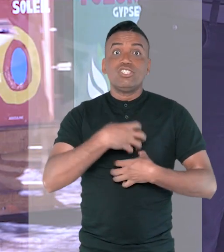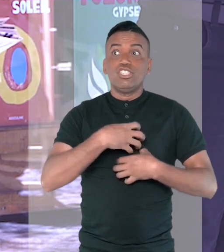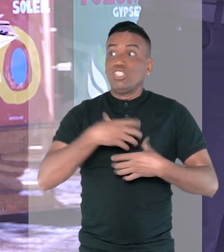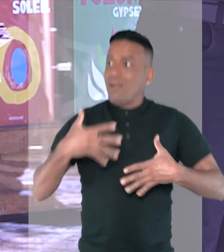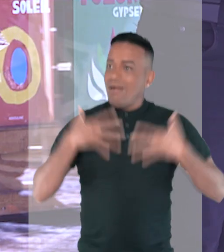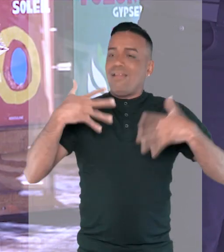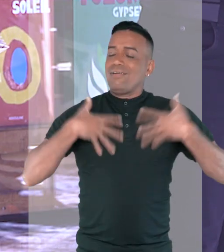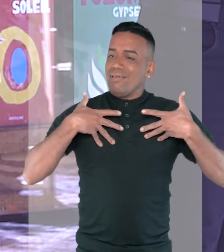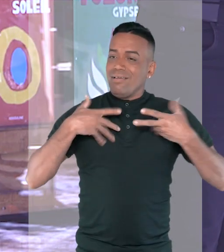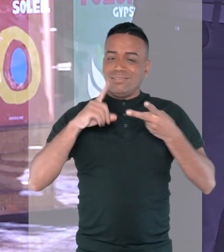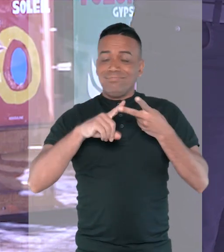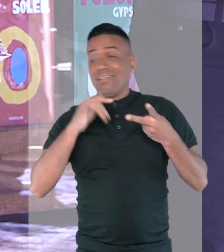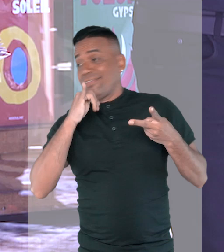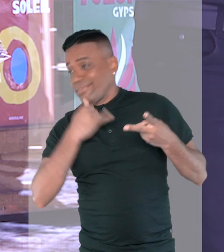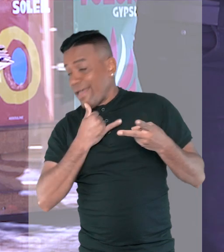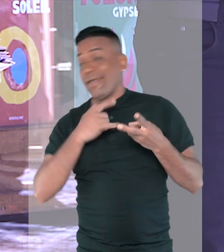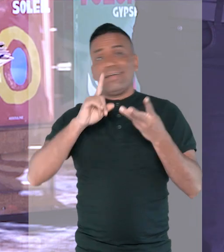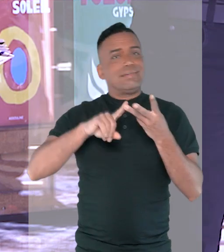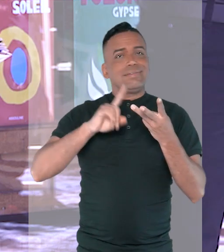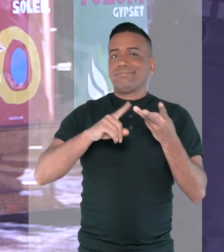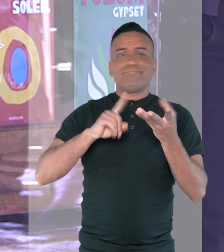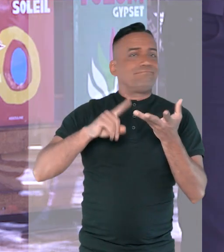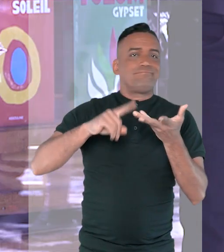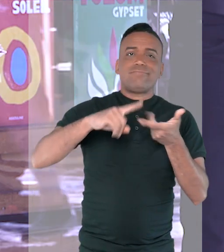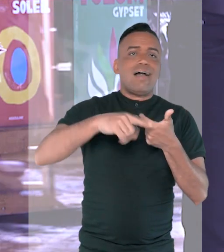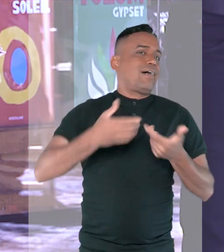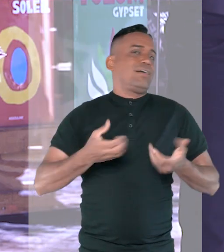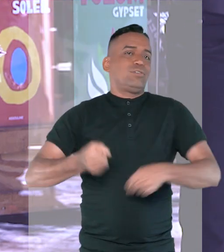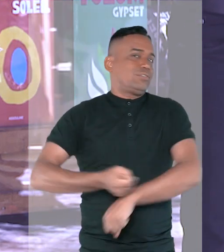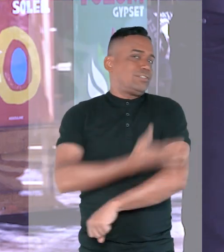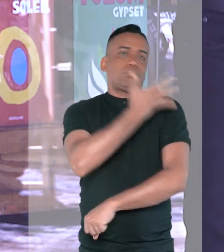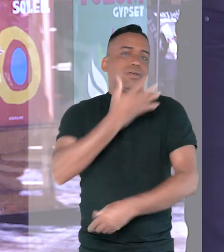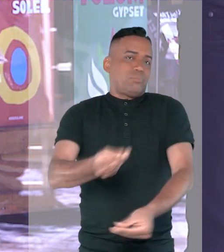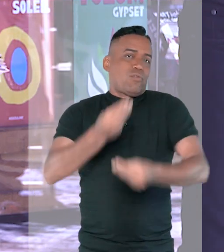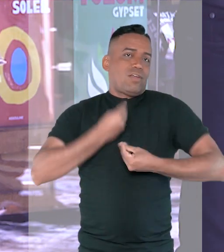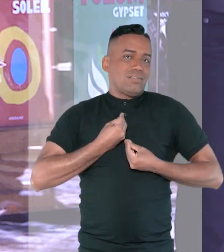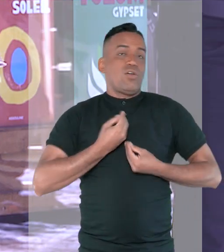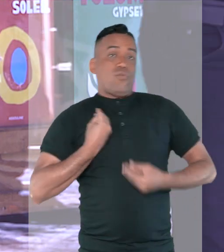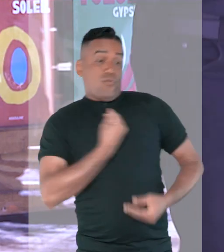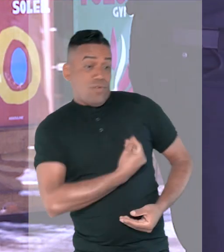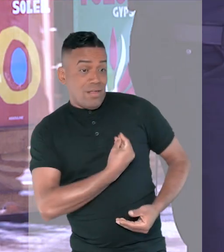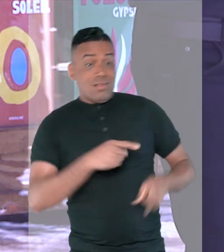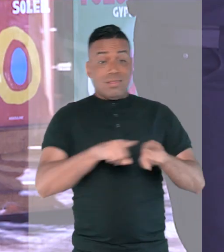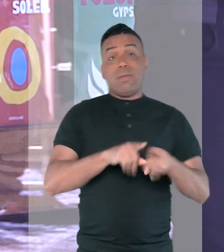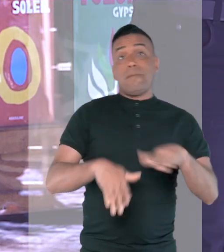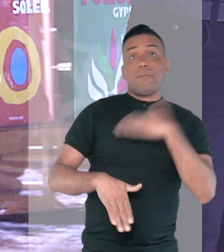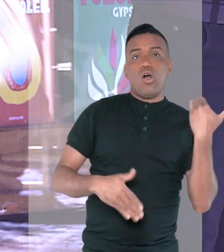E vou sentir todas as alegrias, tristezas e outros sentimentos que a vida e morte me oferecerem.